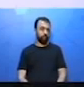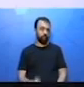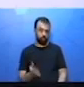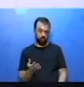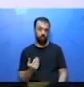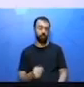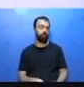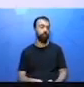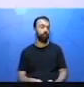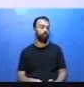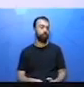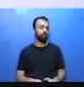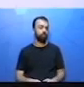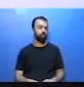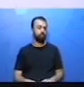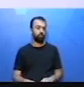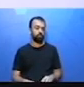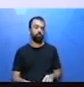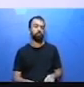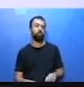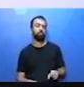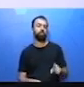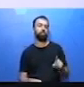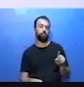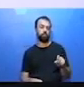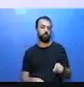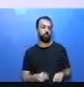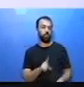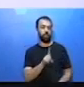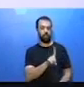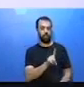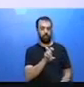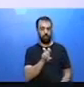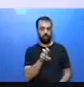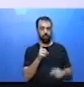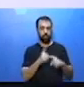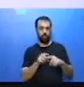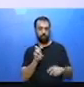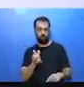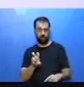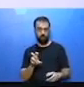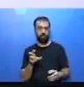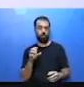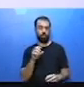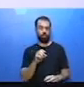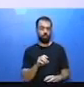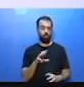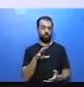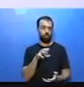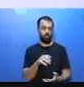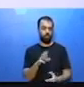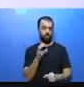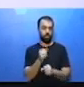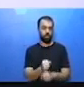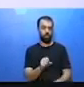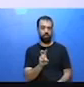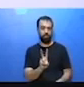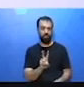bom? Agora é só fazer a conta. 15 mais 5 dá 20. Coloco o 20